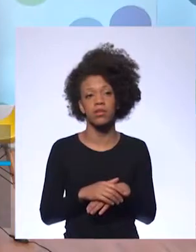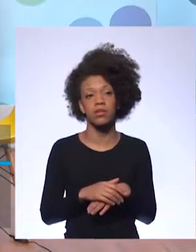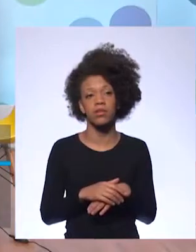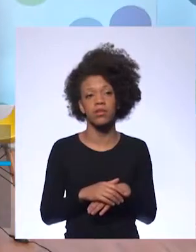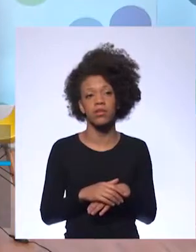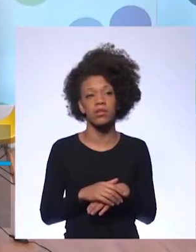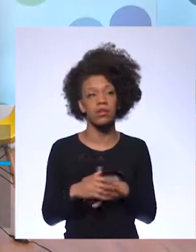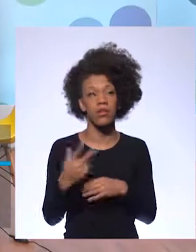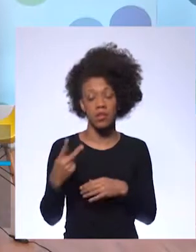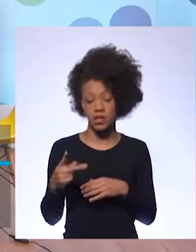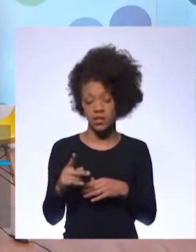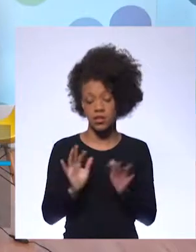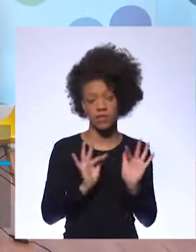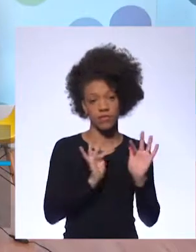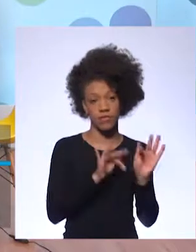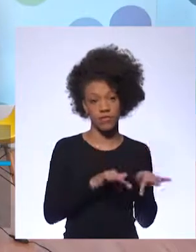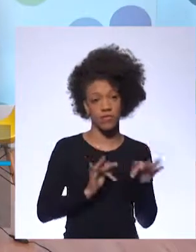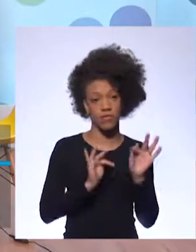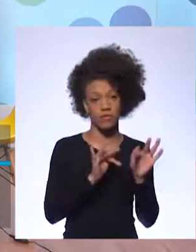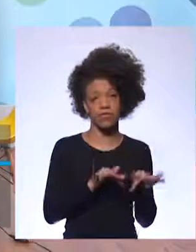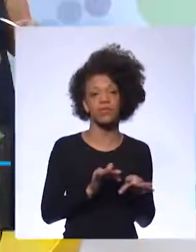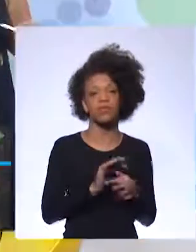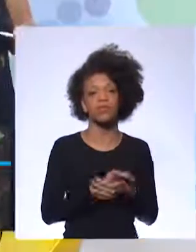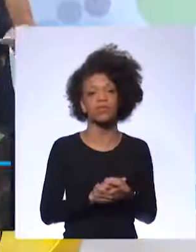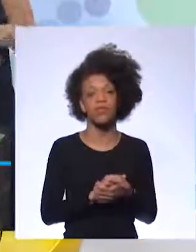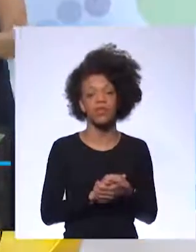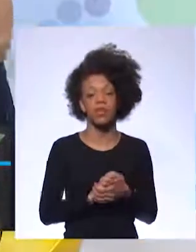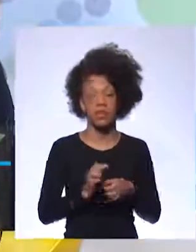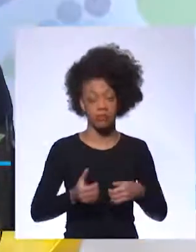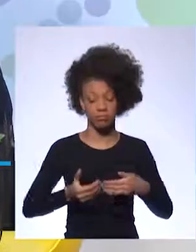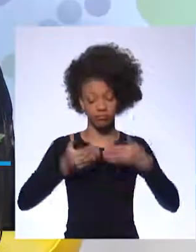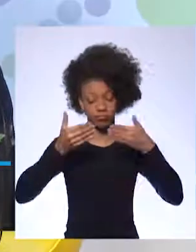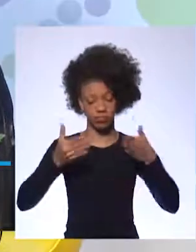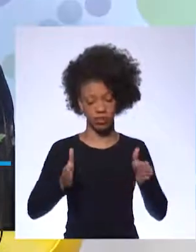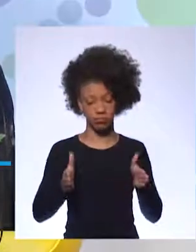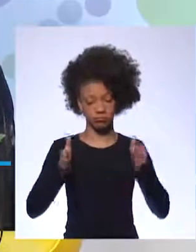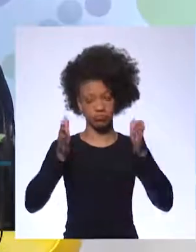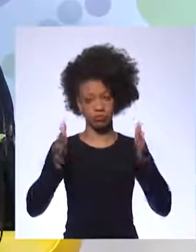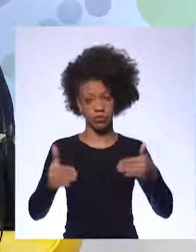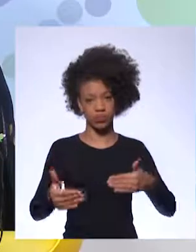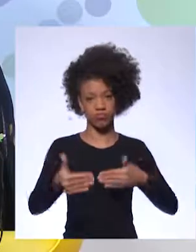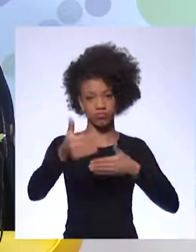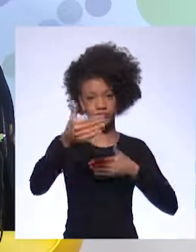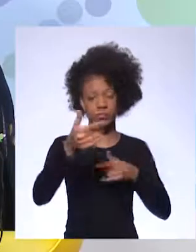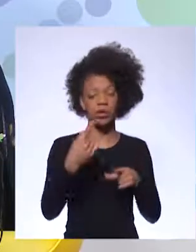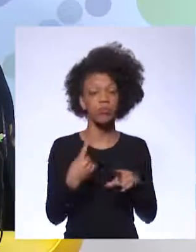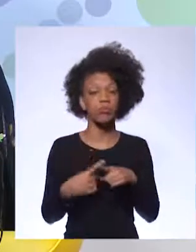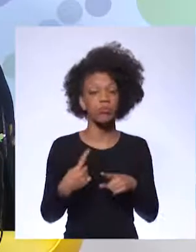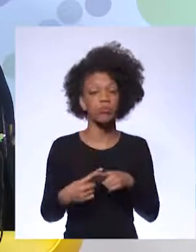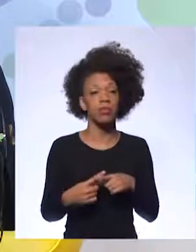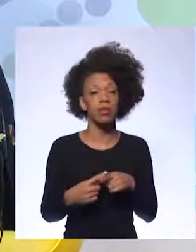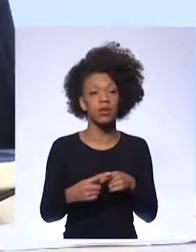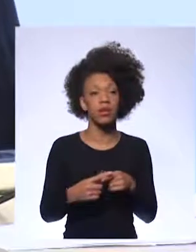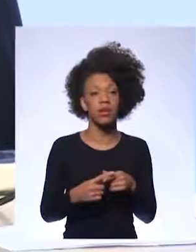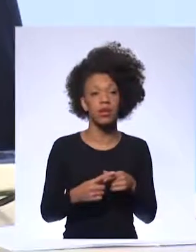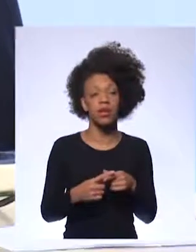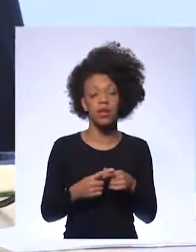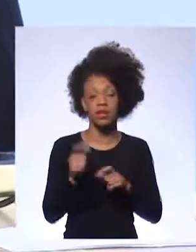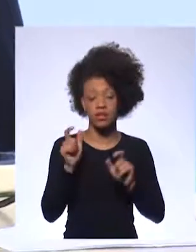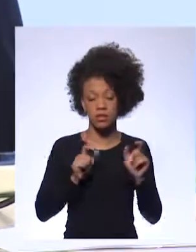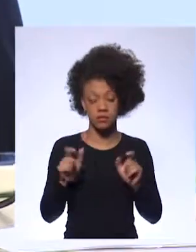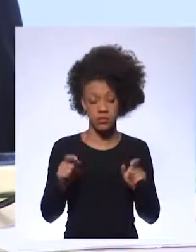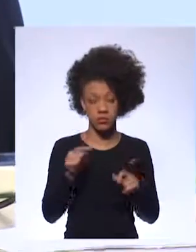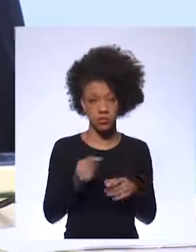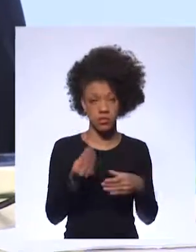esse feudo ele ele é todo murado por quê Porque Esses povos essas